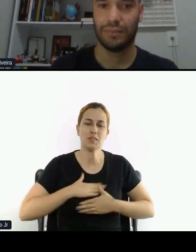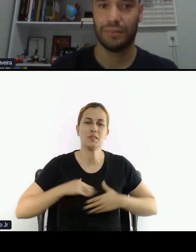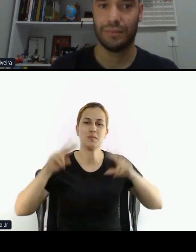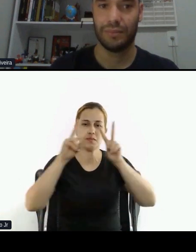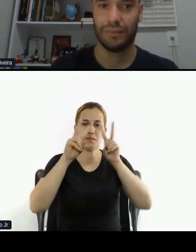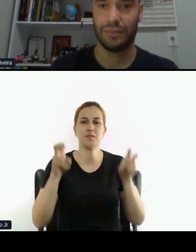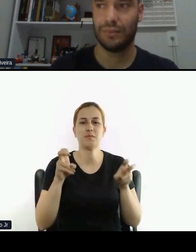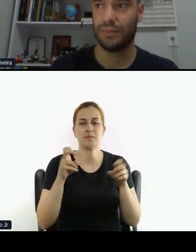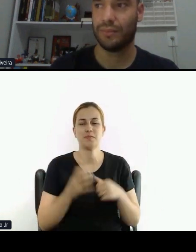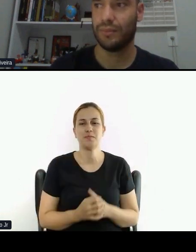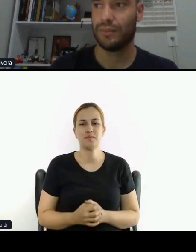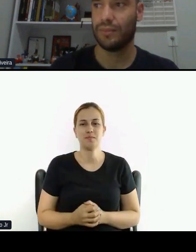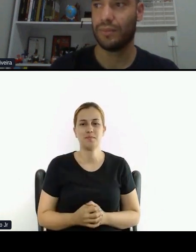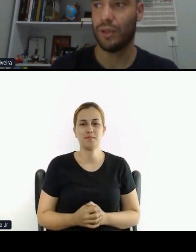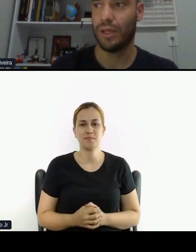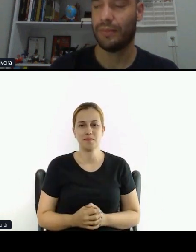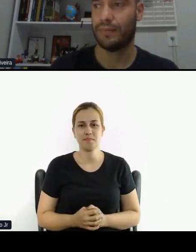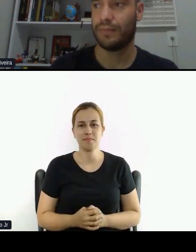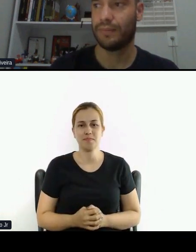tema.